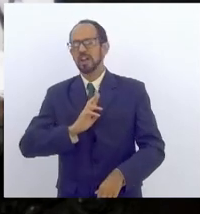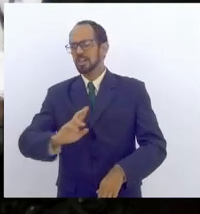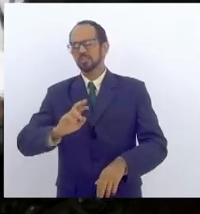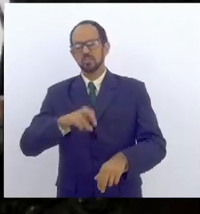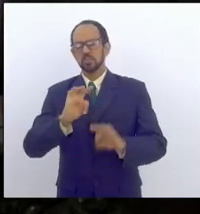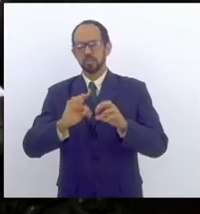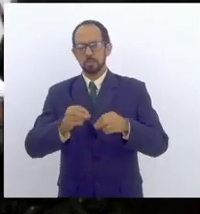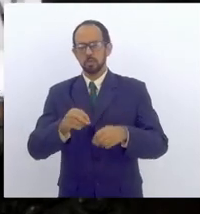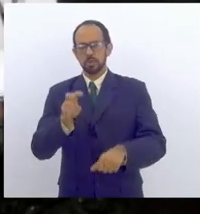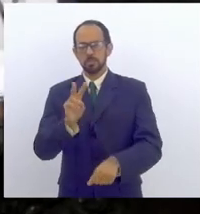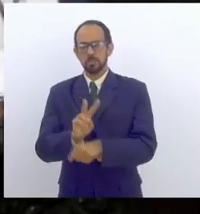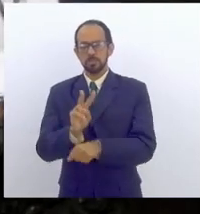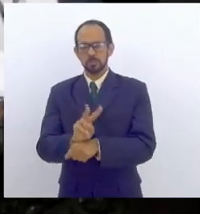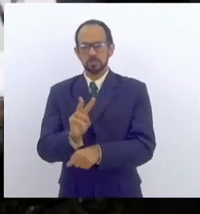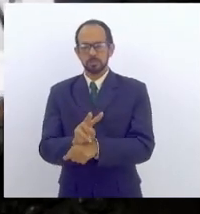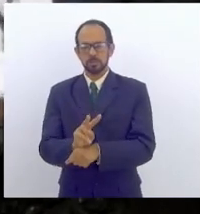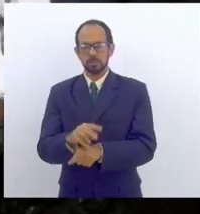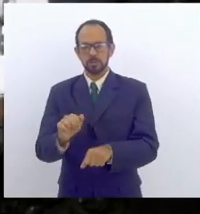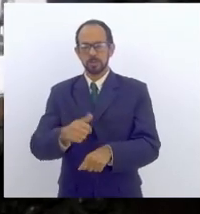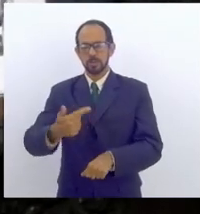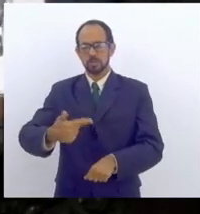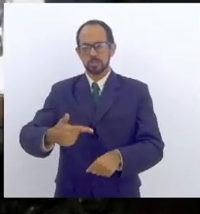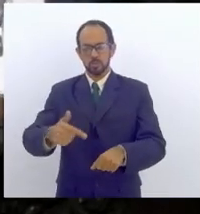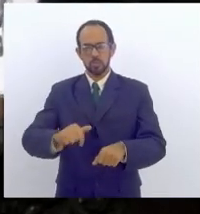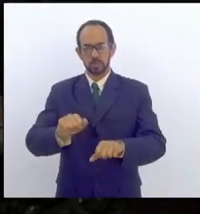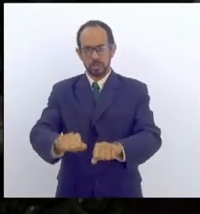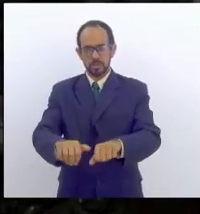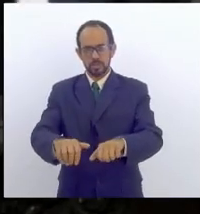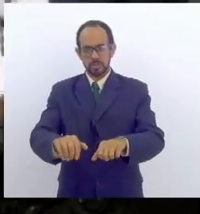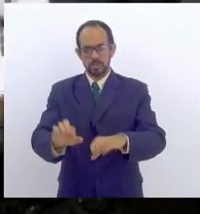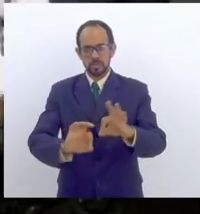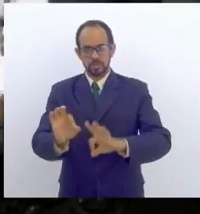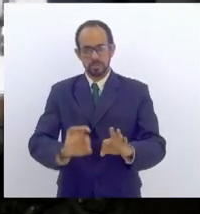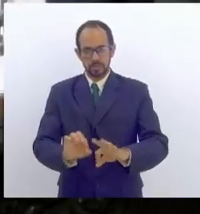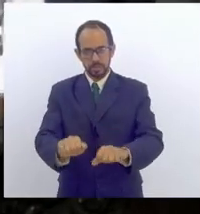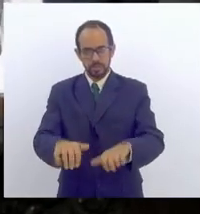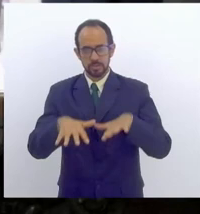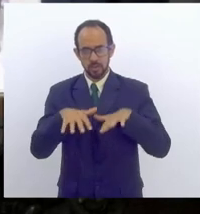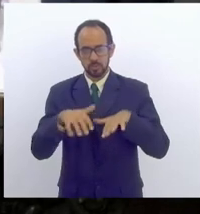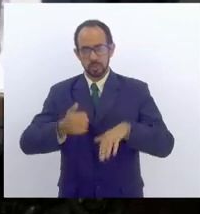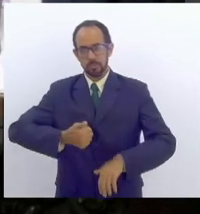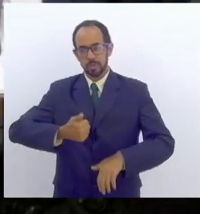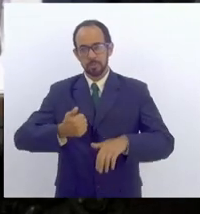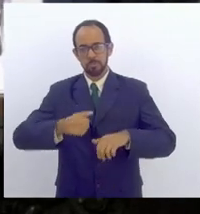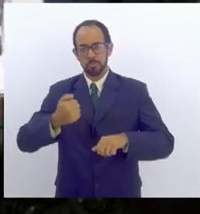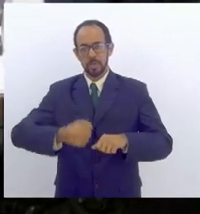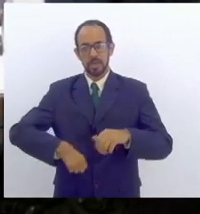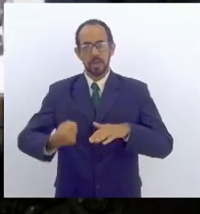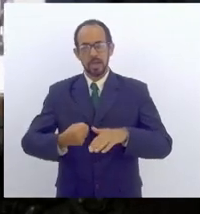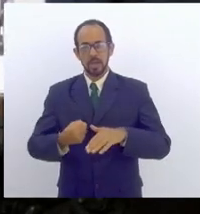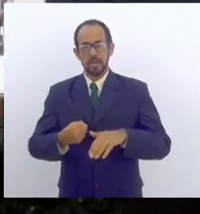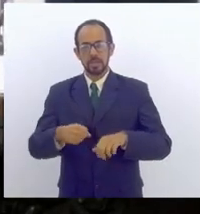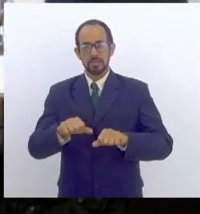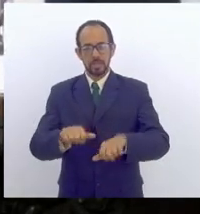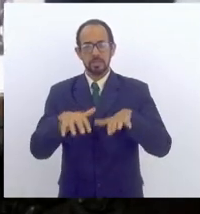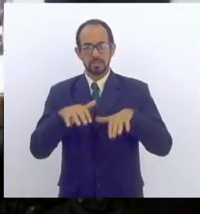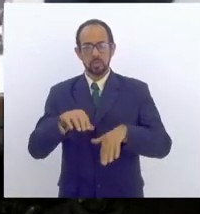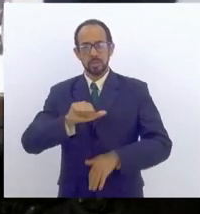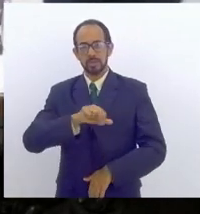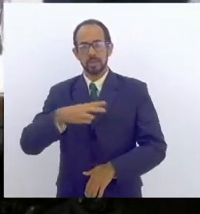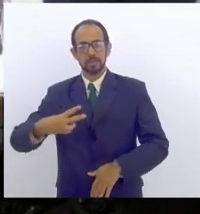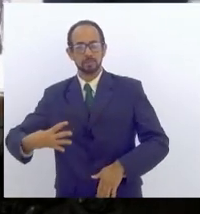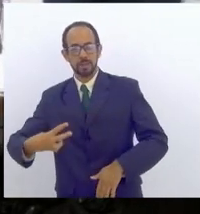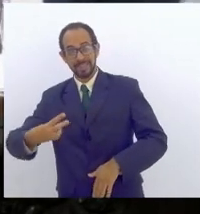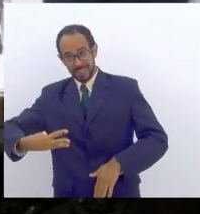defendemos, está aberta a segunda sessão preparatória da primeira sessão legislativa da 13ª